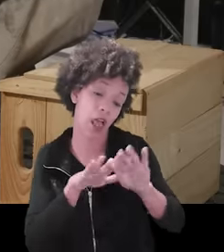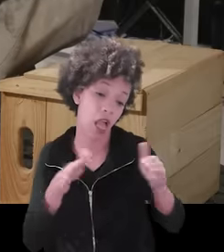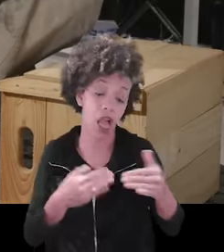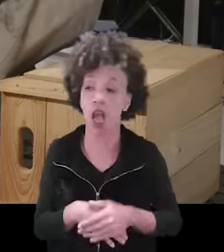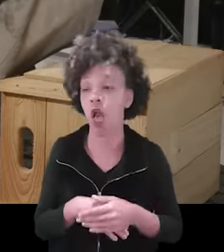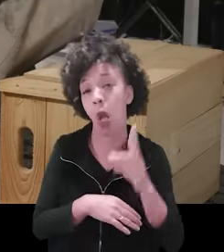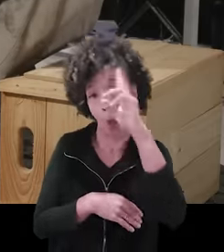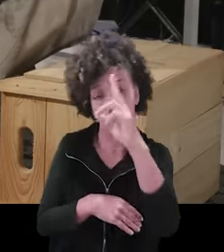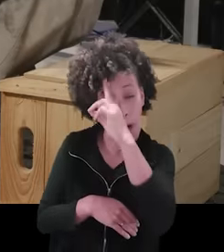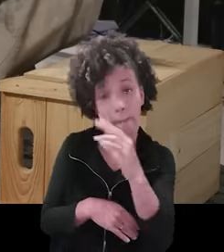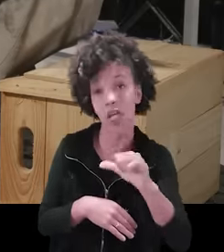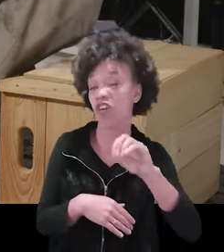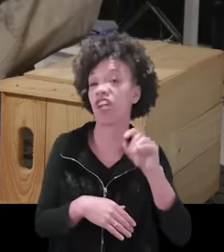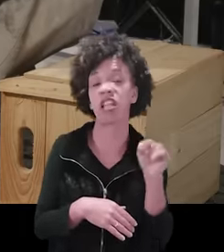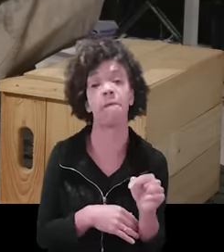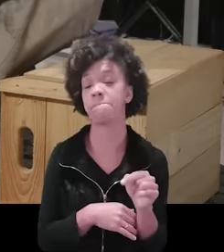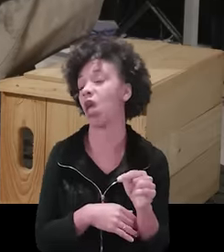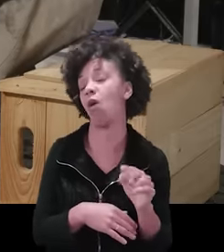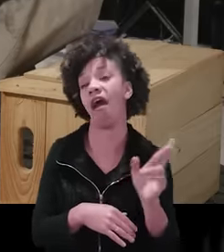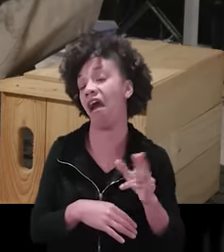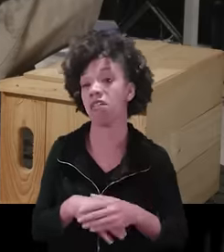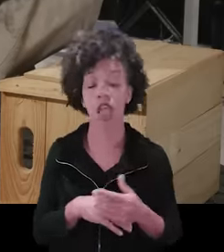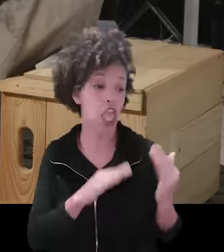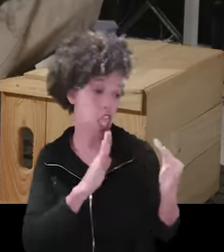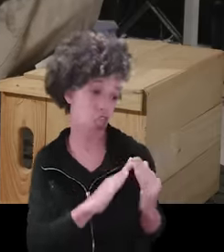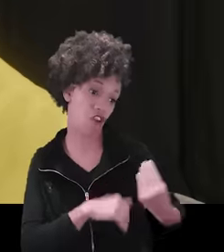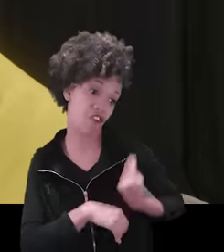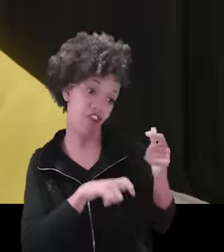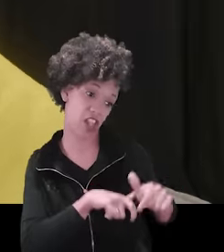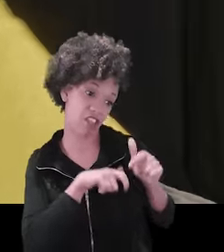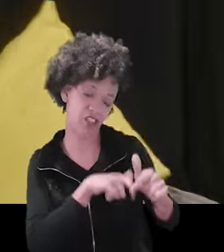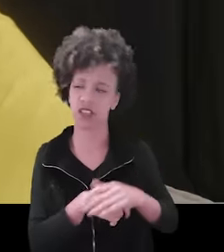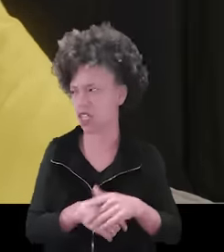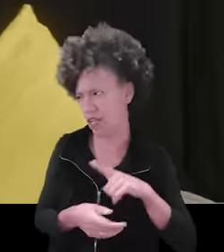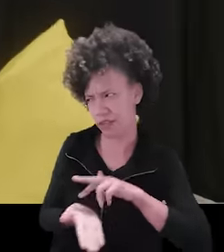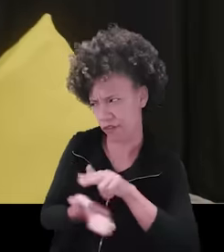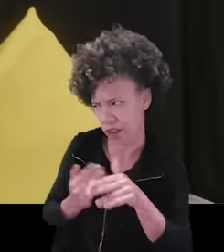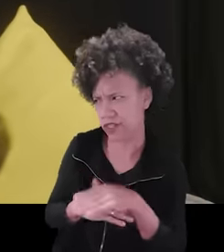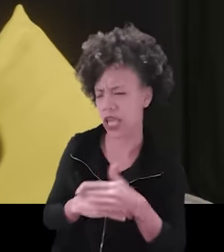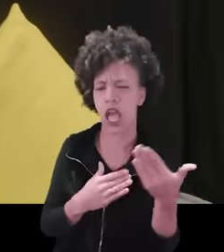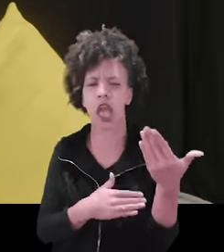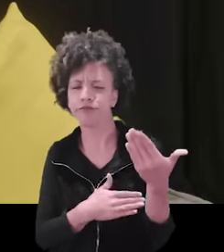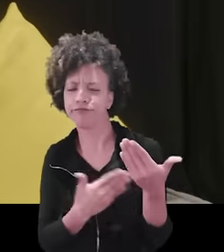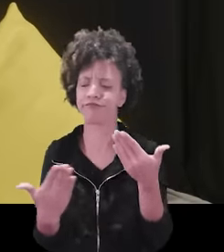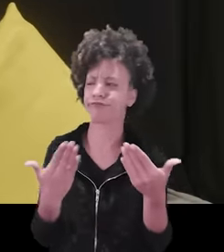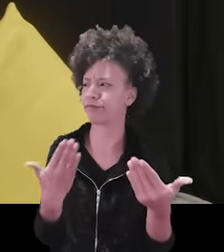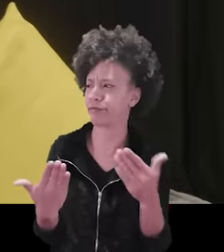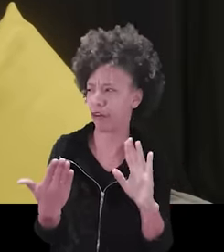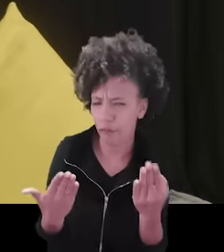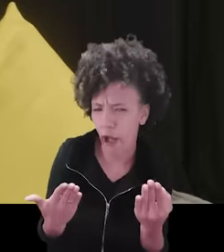eu sou o Uber aquele 90 mil nessa fazer isso tem muito isso que você poderia dizer que é